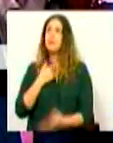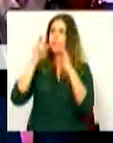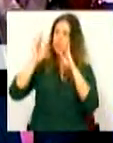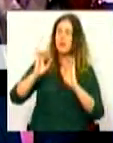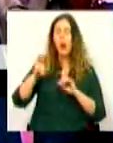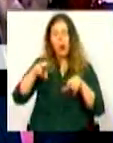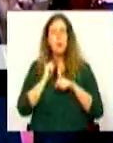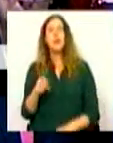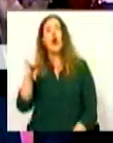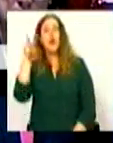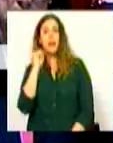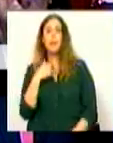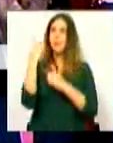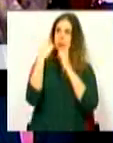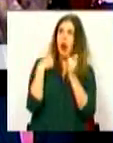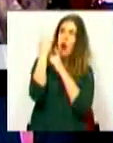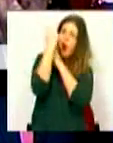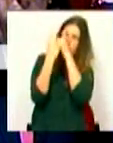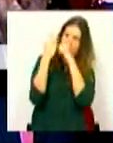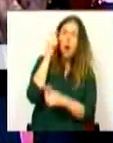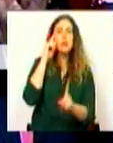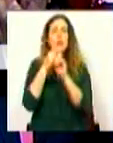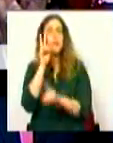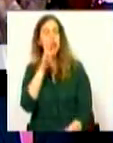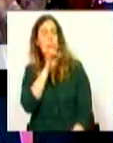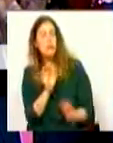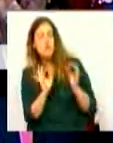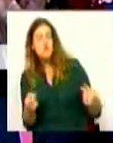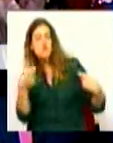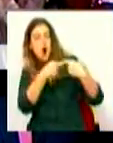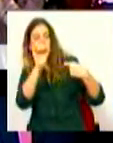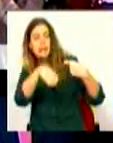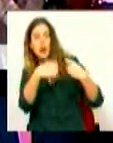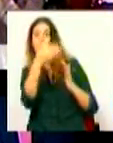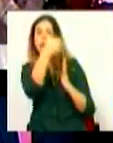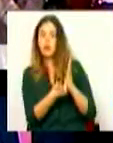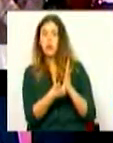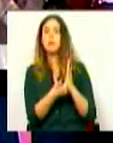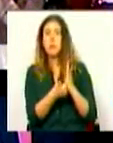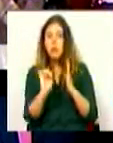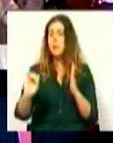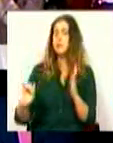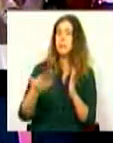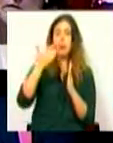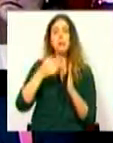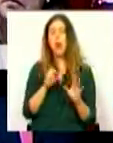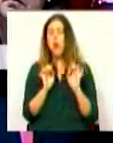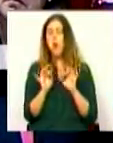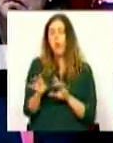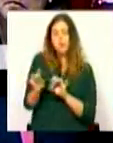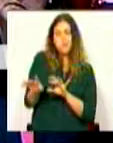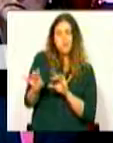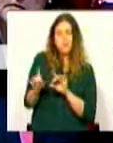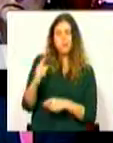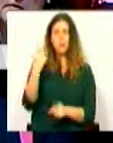de ouvir, pensar e refletir para ver se adequa ou não adequa à Constituição. E, sobretudo, evitar